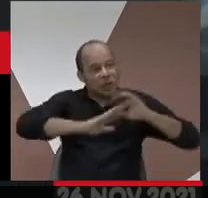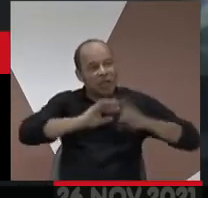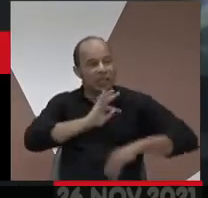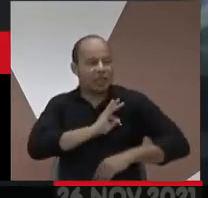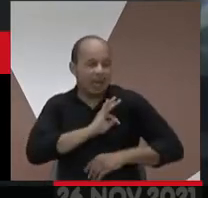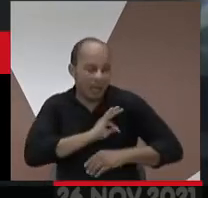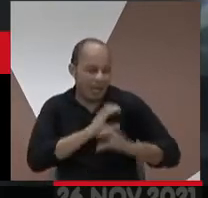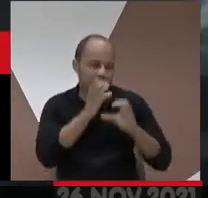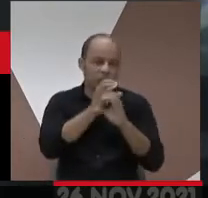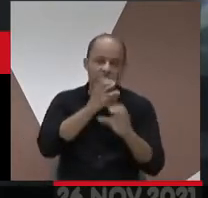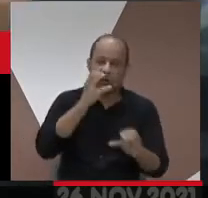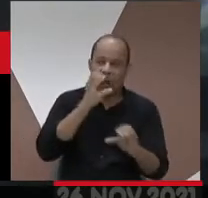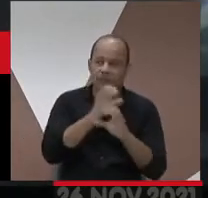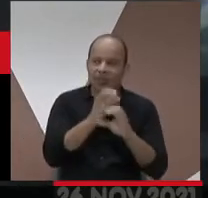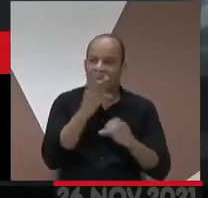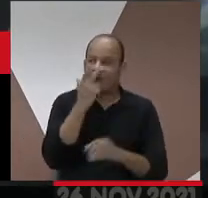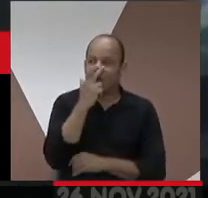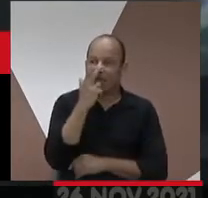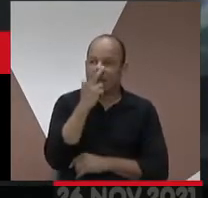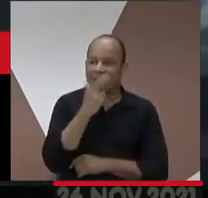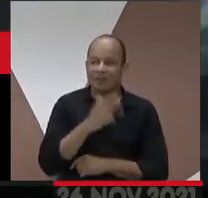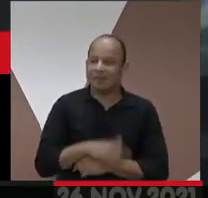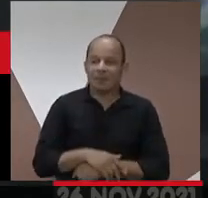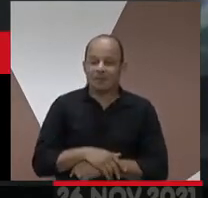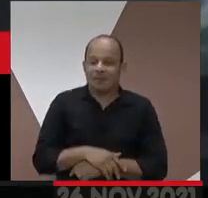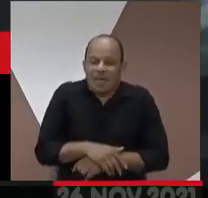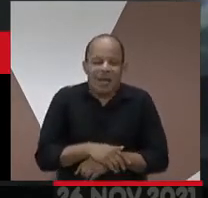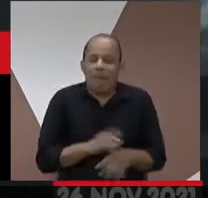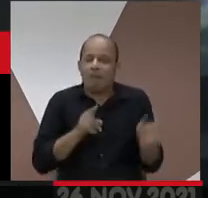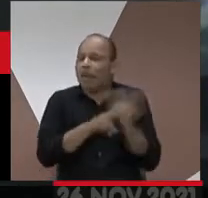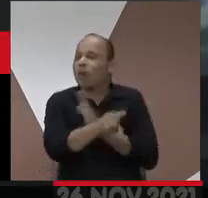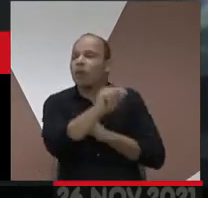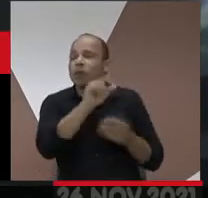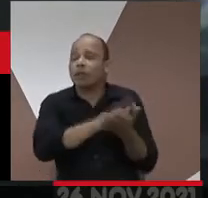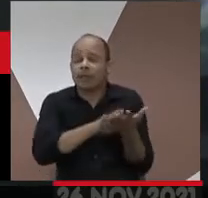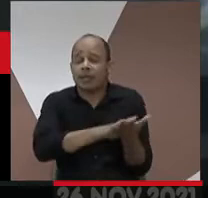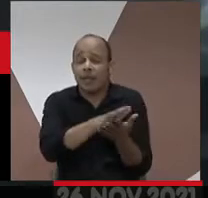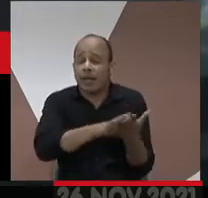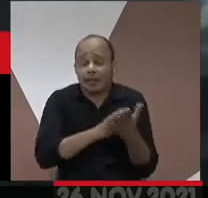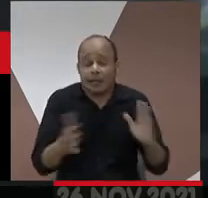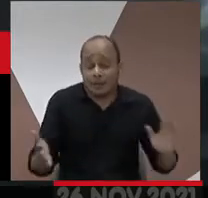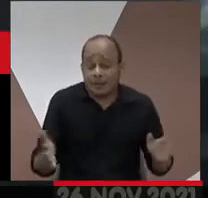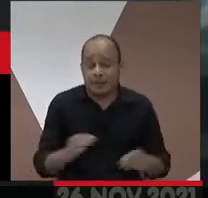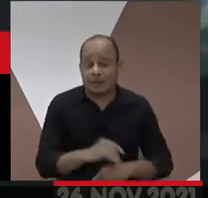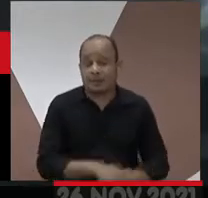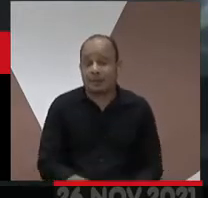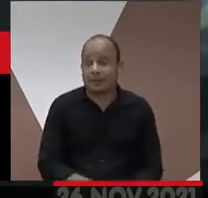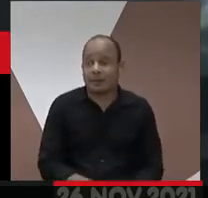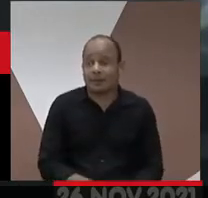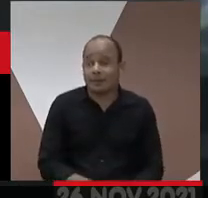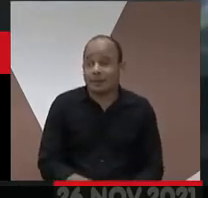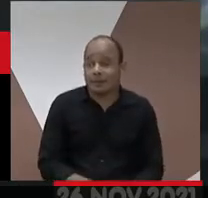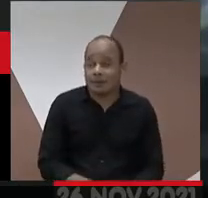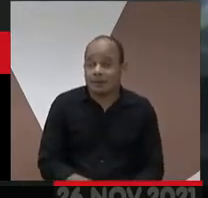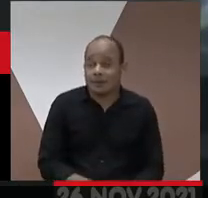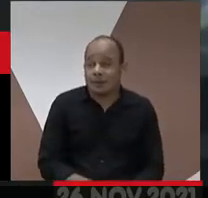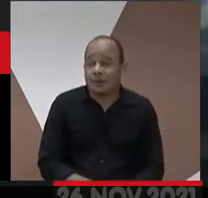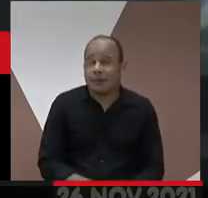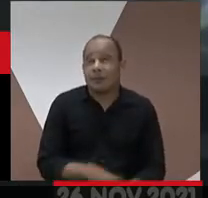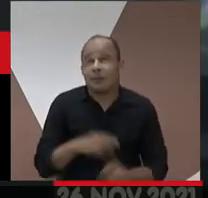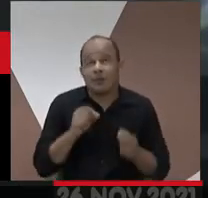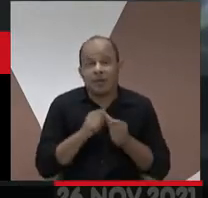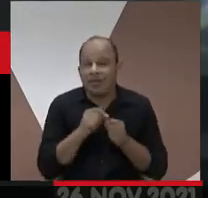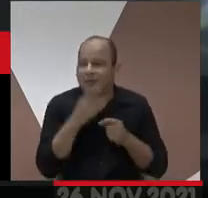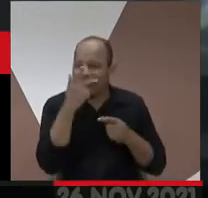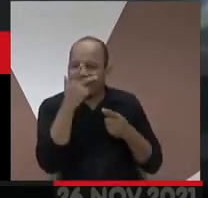engenheiro de tráfego, assim, não são consultados. Desmancharam isso. E fizeram uma